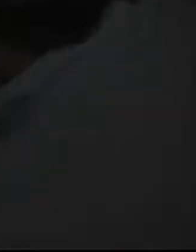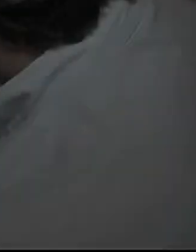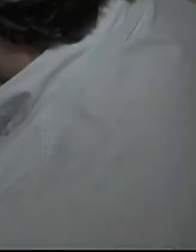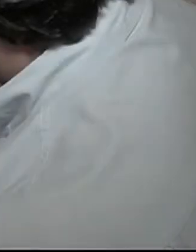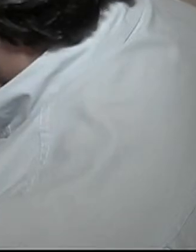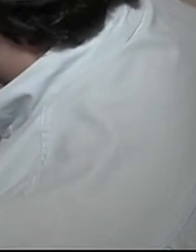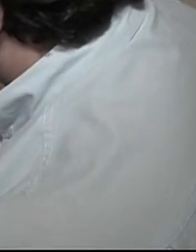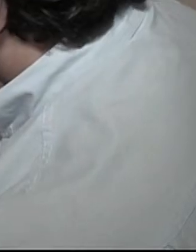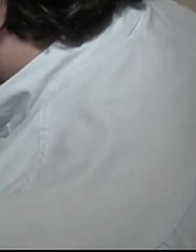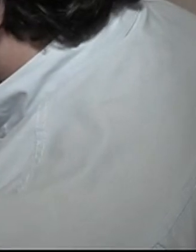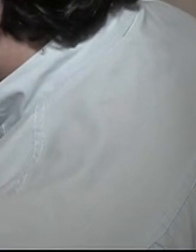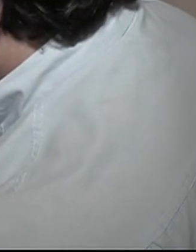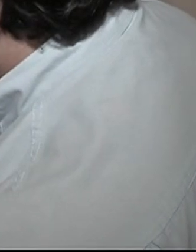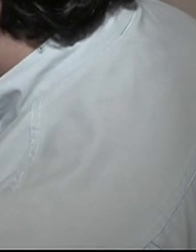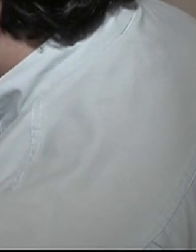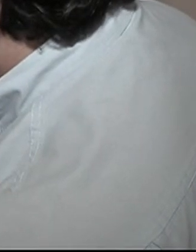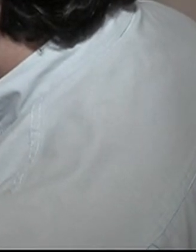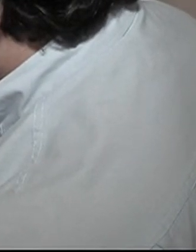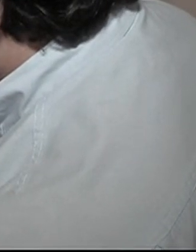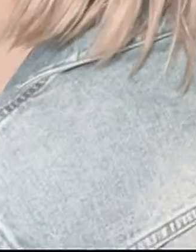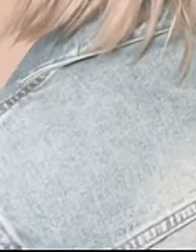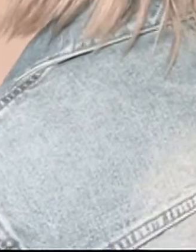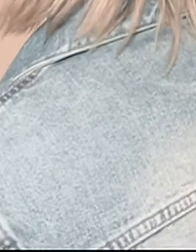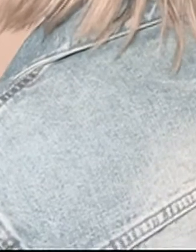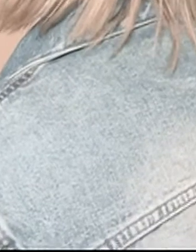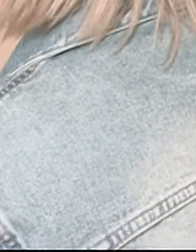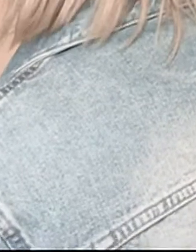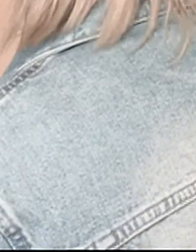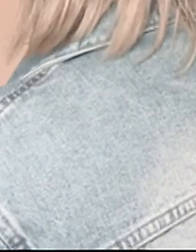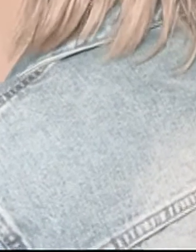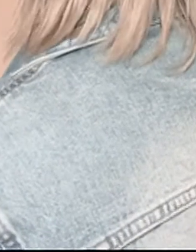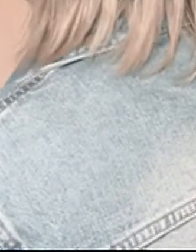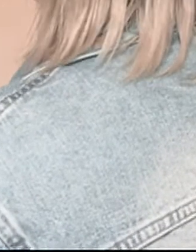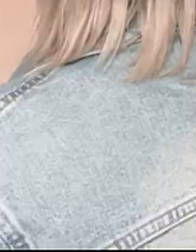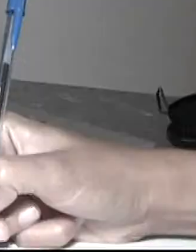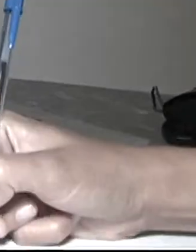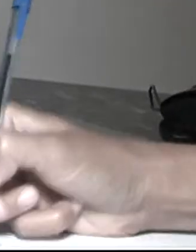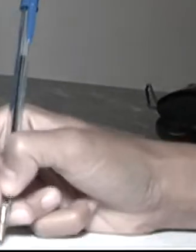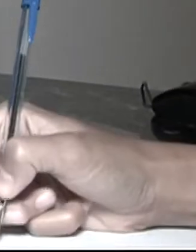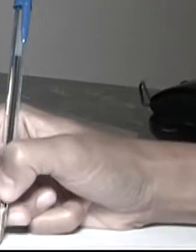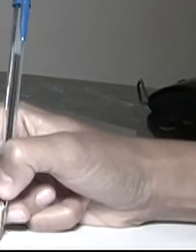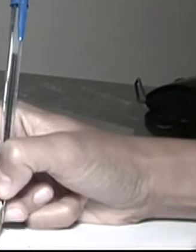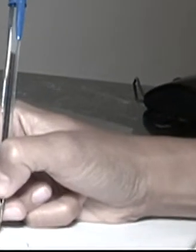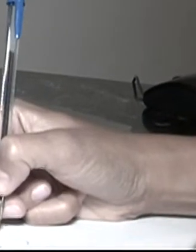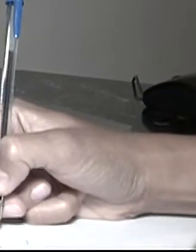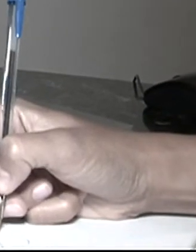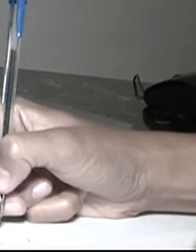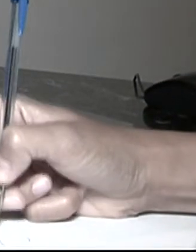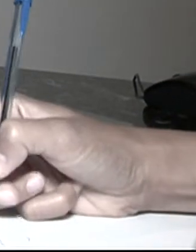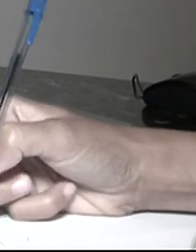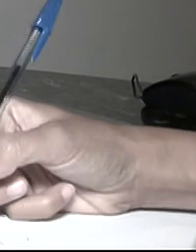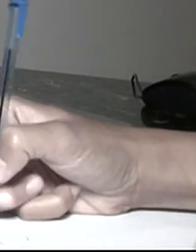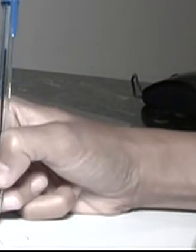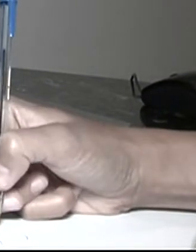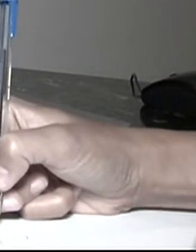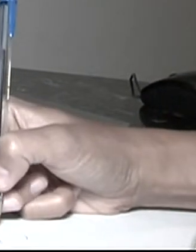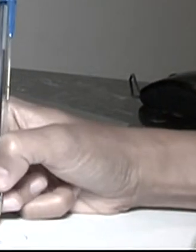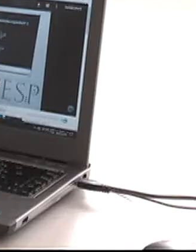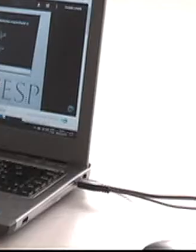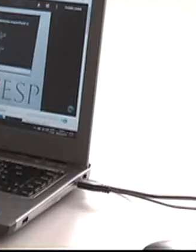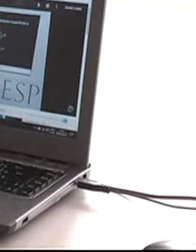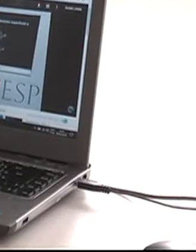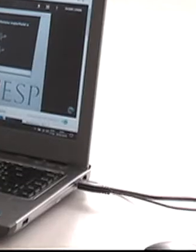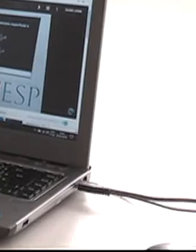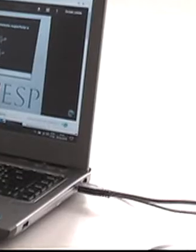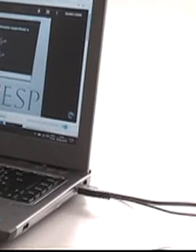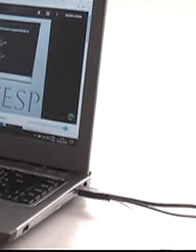conhecimento. Além disso, essa é uma modalidade emergente que se justifica como solução para conciliar as diversas atividades dos alunos,